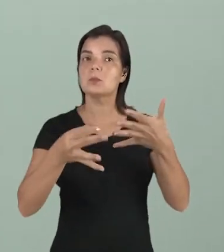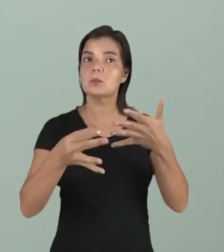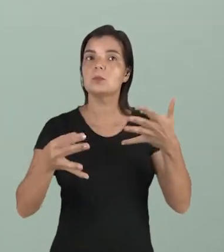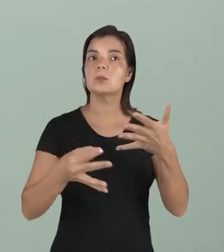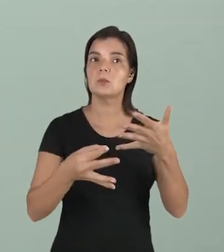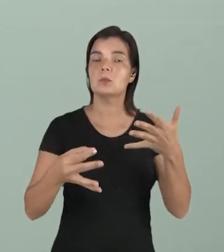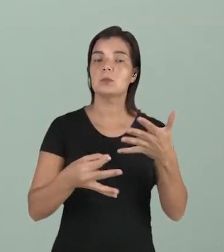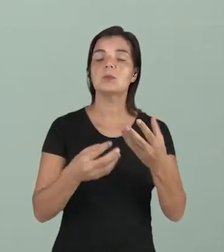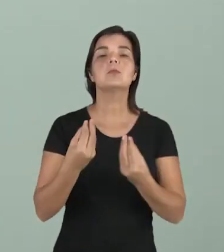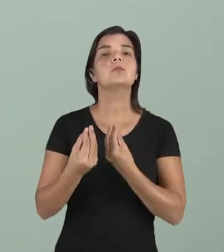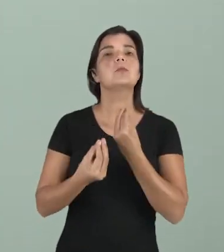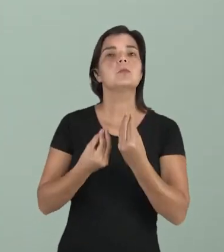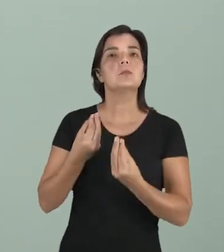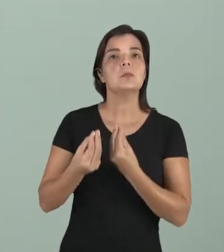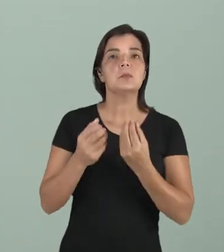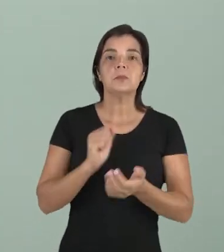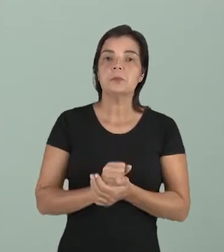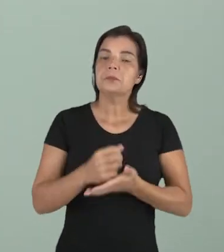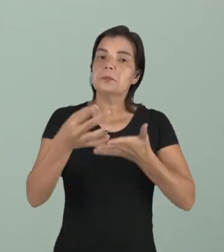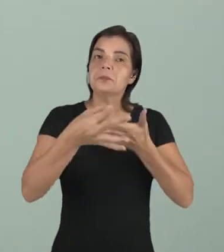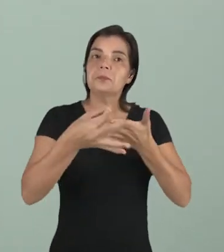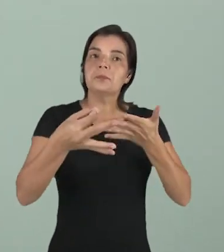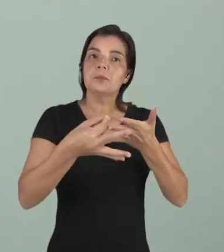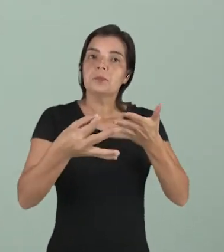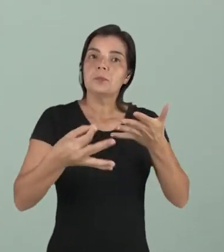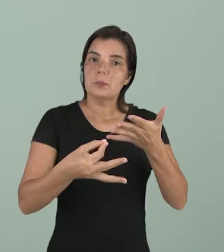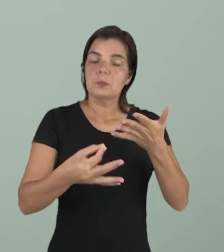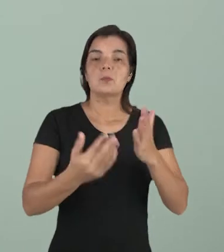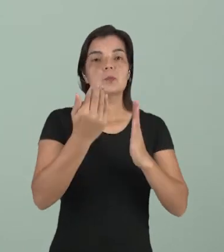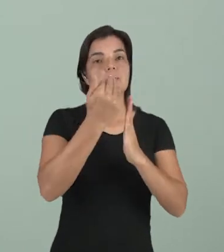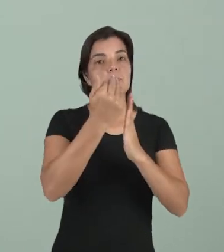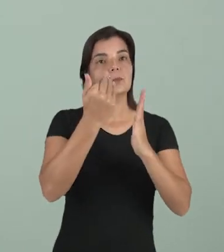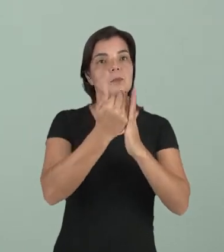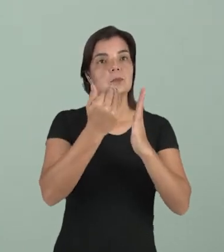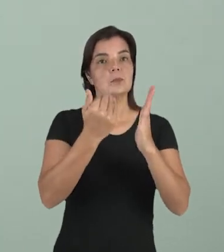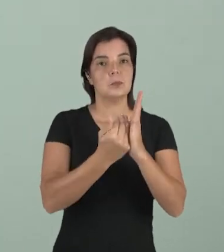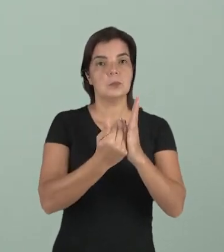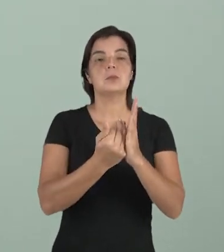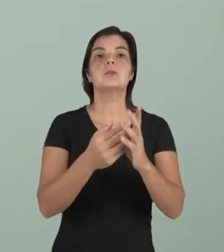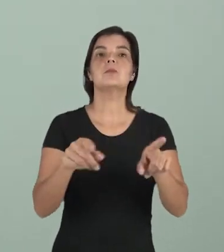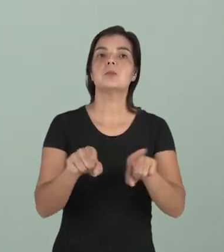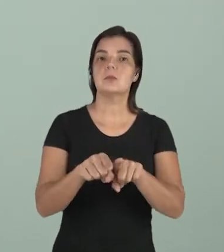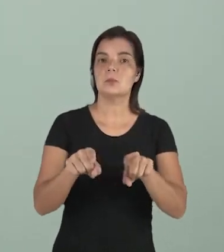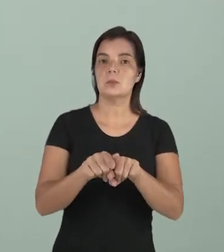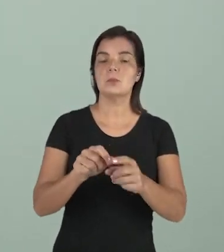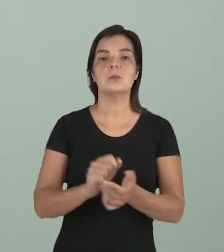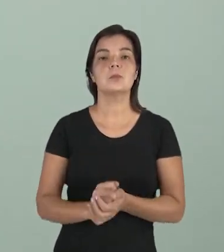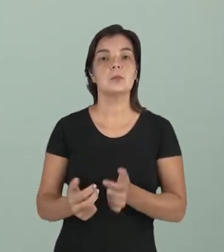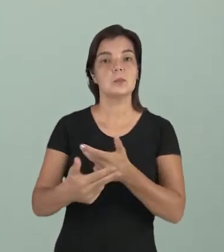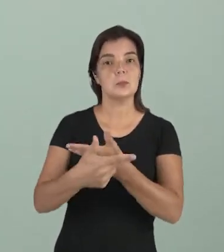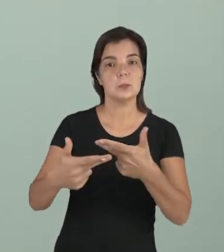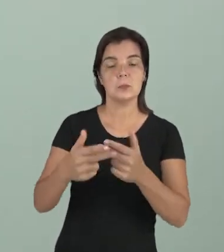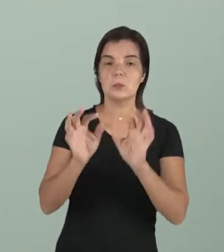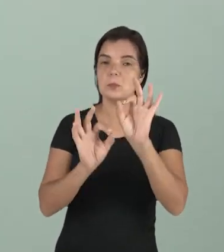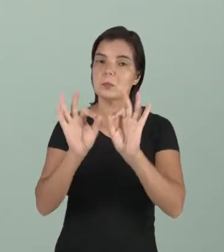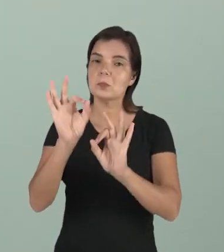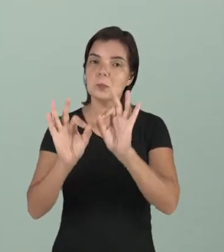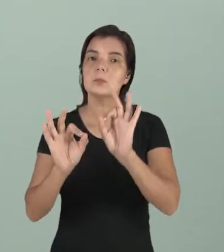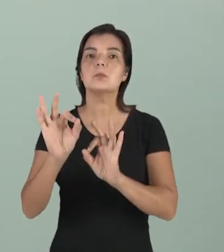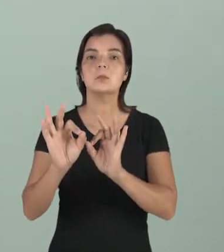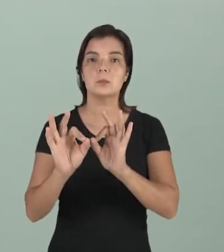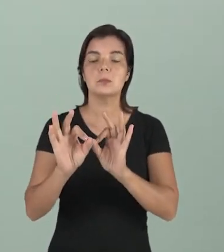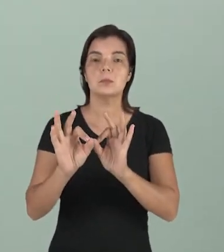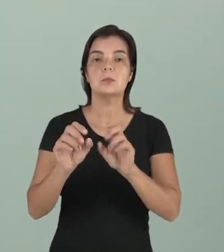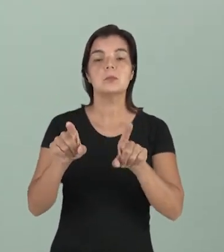é classificar? Classificar, colocar ordem, dar classe aos seres, ordená-los de